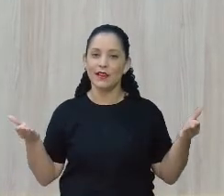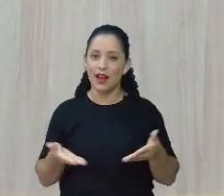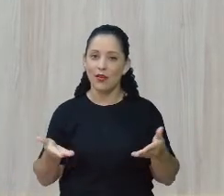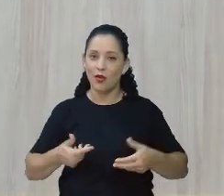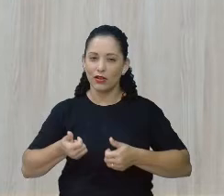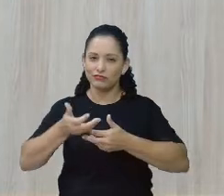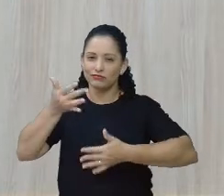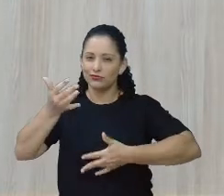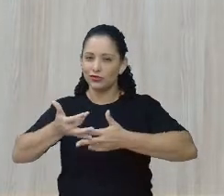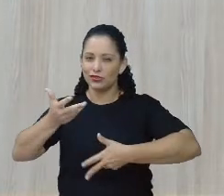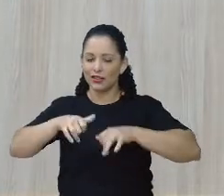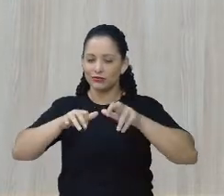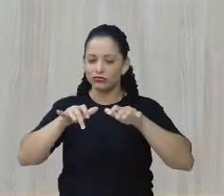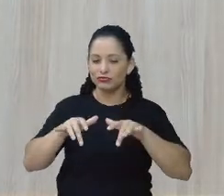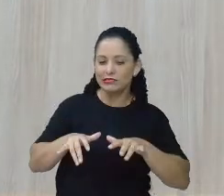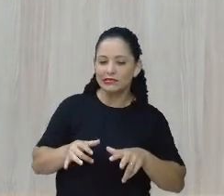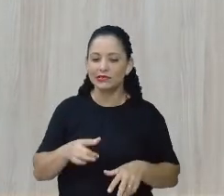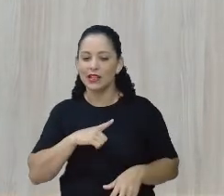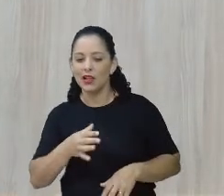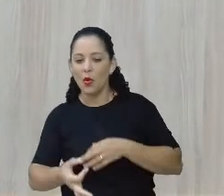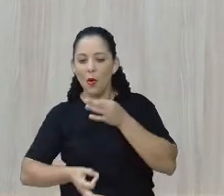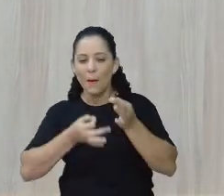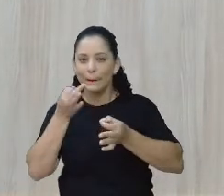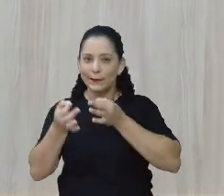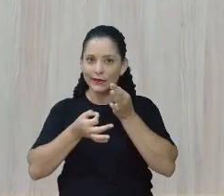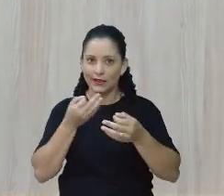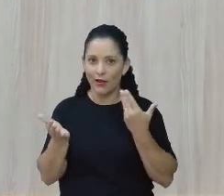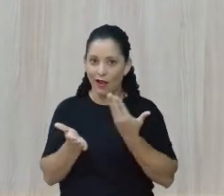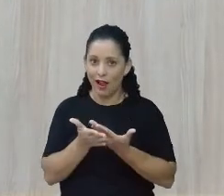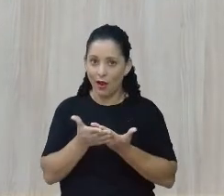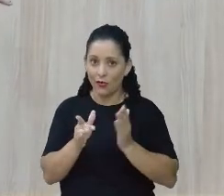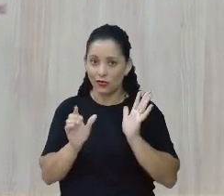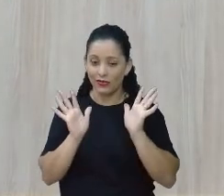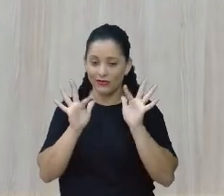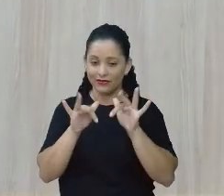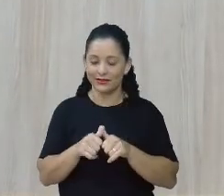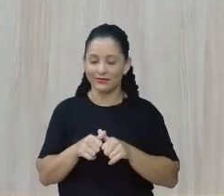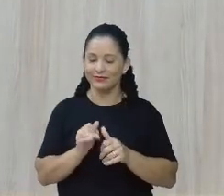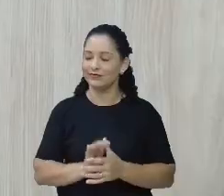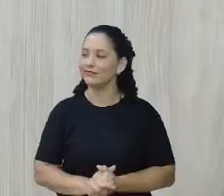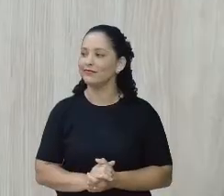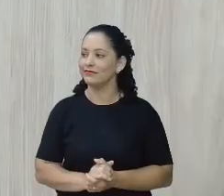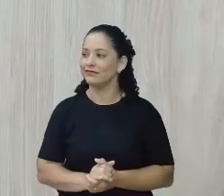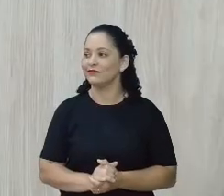no chat para ver se alguém comentou alguma coisa, porque a nossa aula já está acabando. Vamos lá.